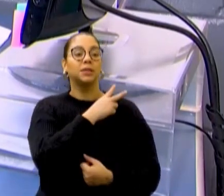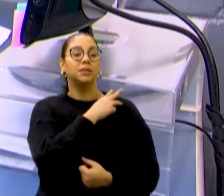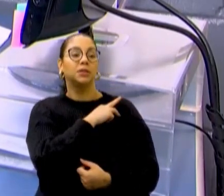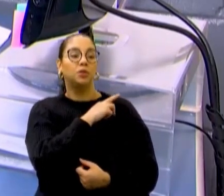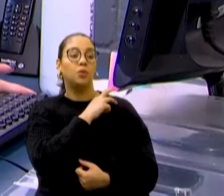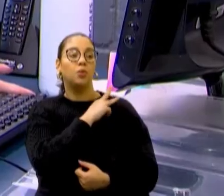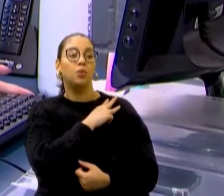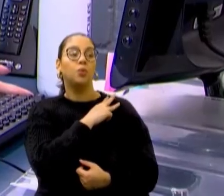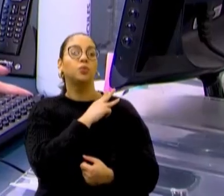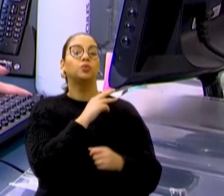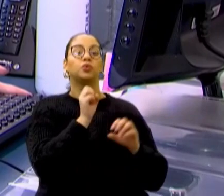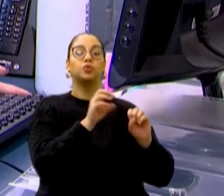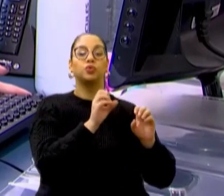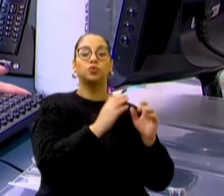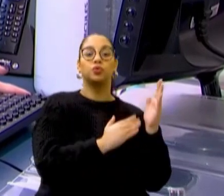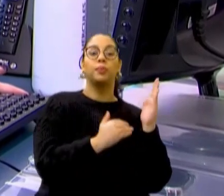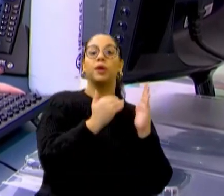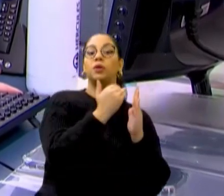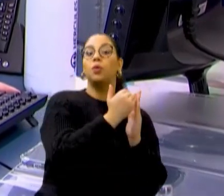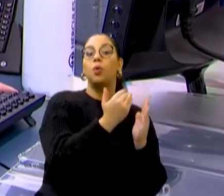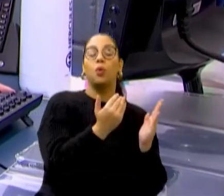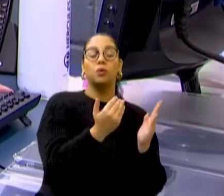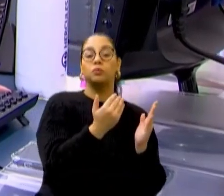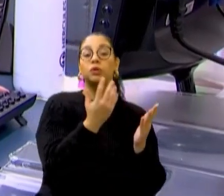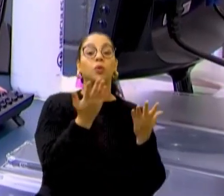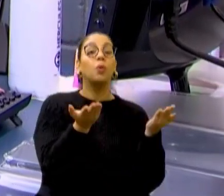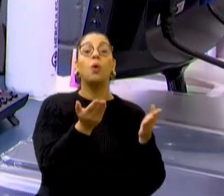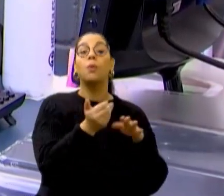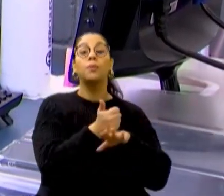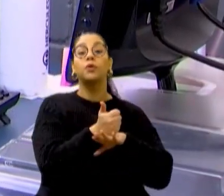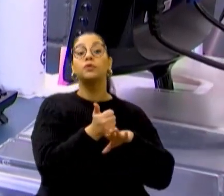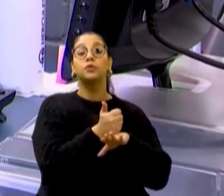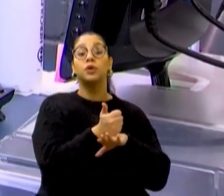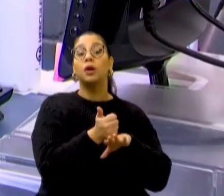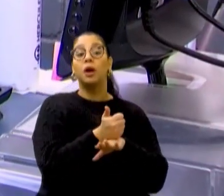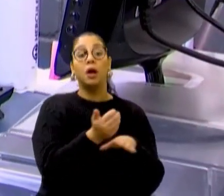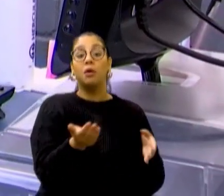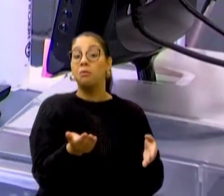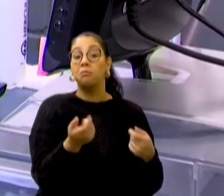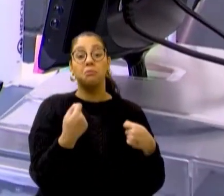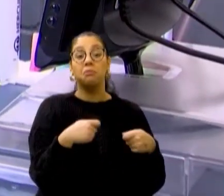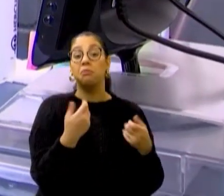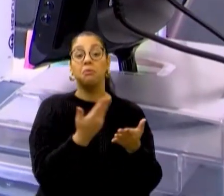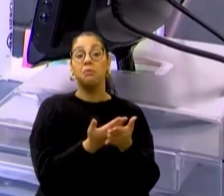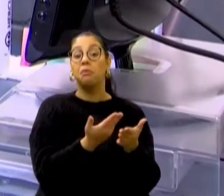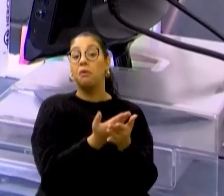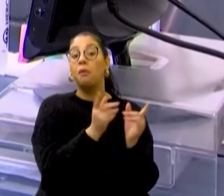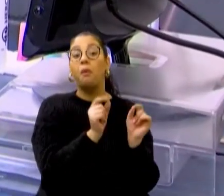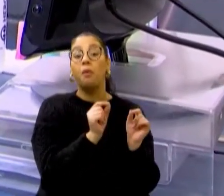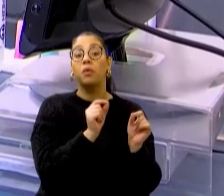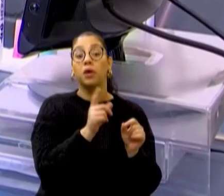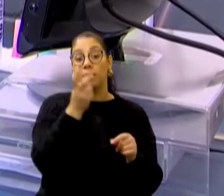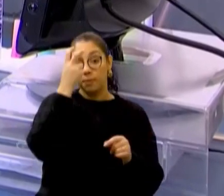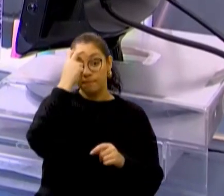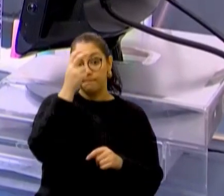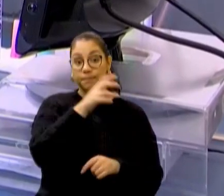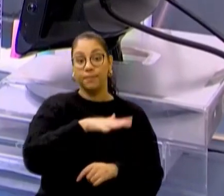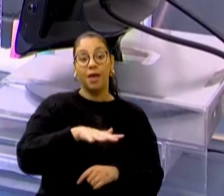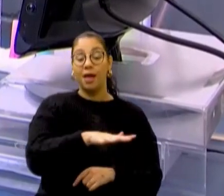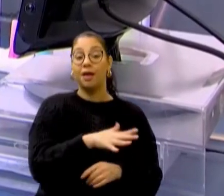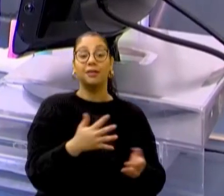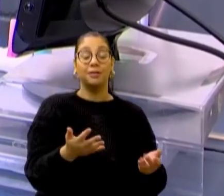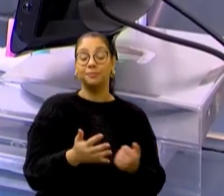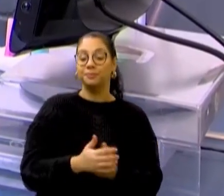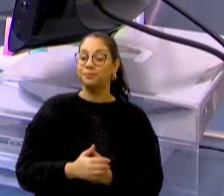o segundo grau é o nível superior qual é a profissionalização o que que a gente precisa estudar para ser